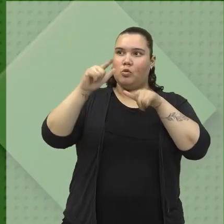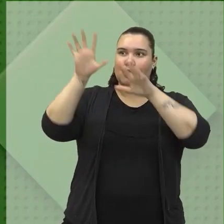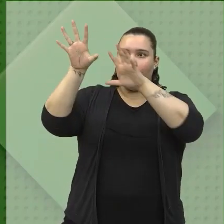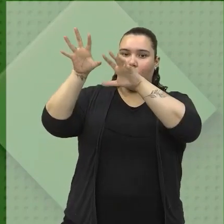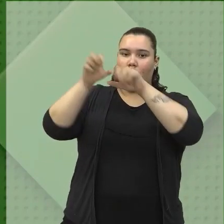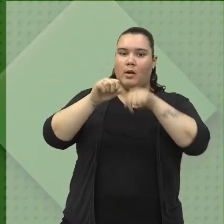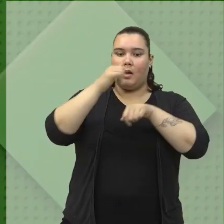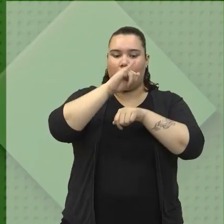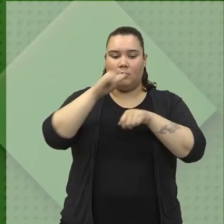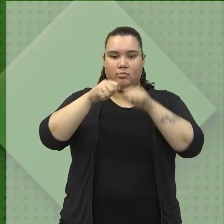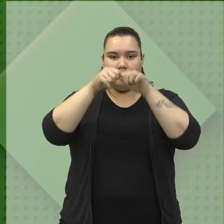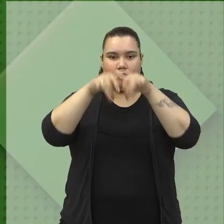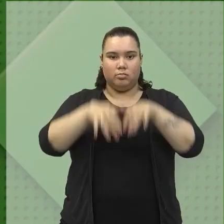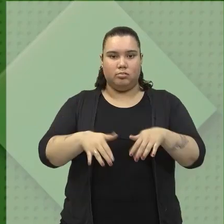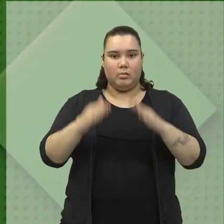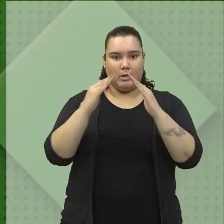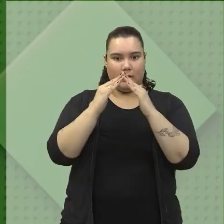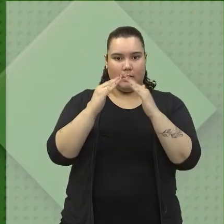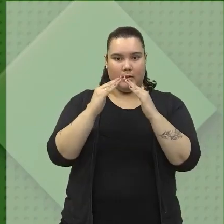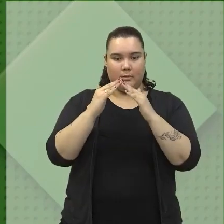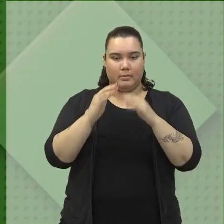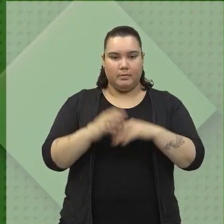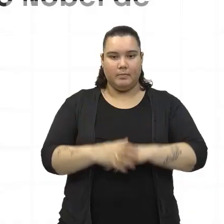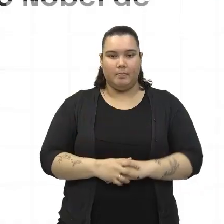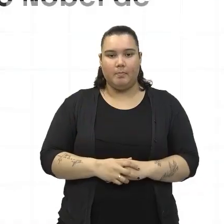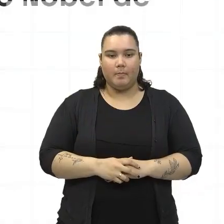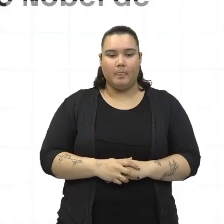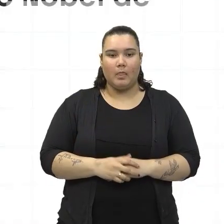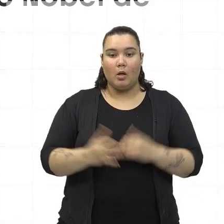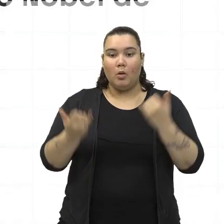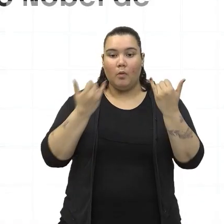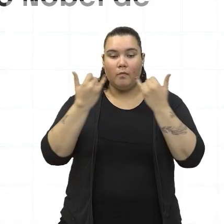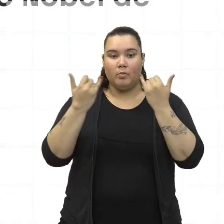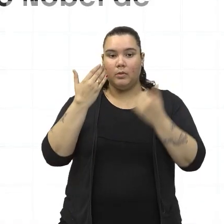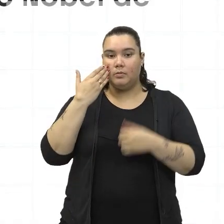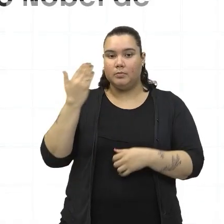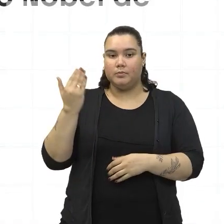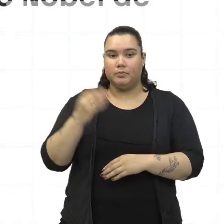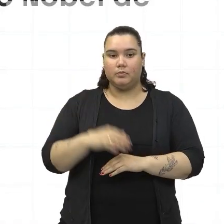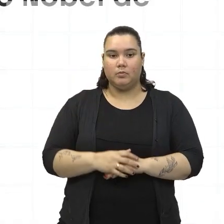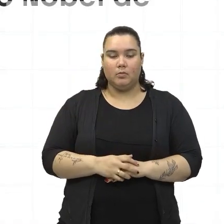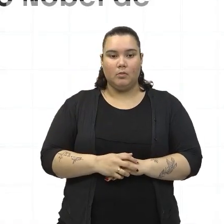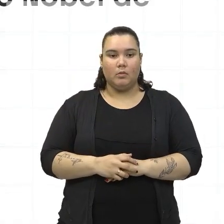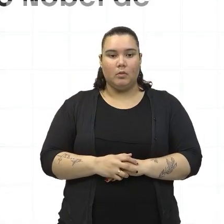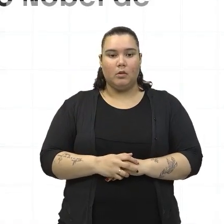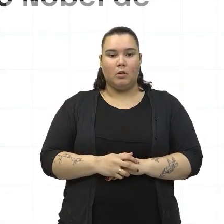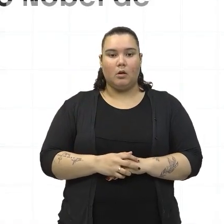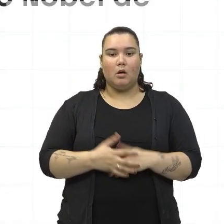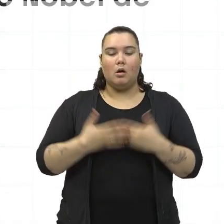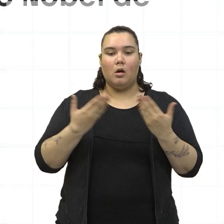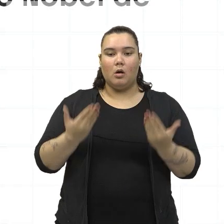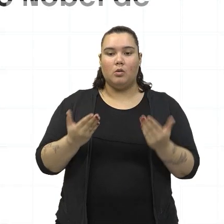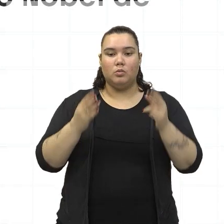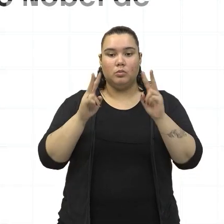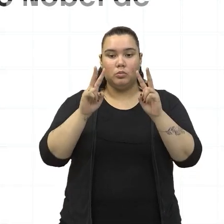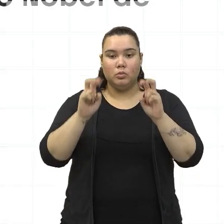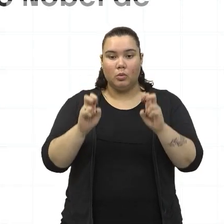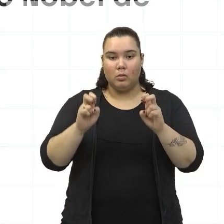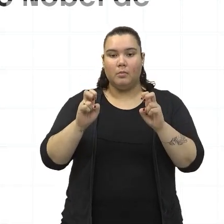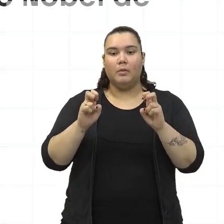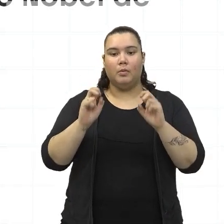aí de energia elétrica também. Vamos ver mais informações aí da energia solar. A gente observa agora sobre as